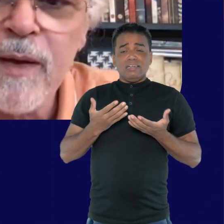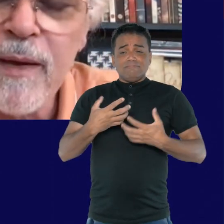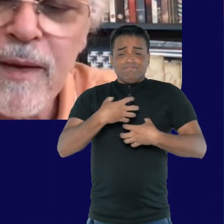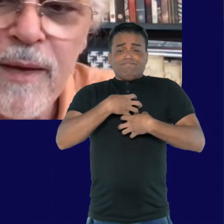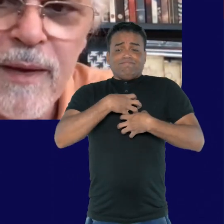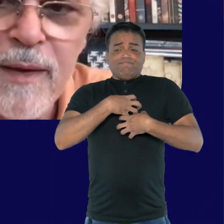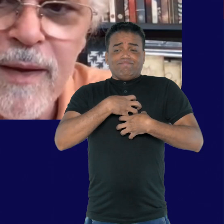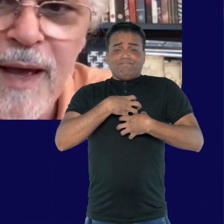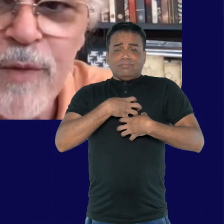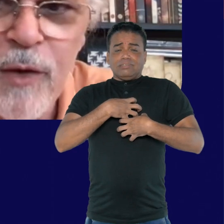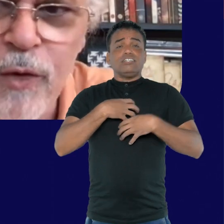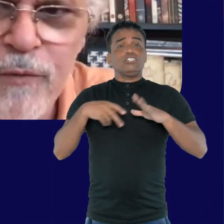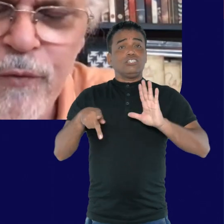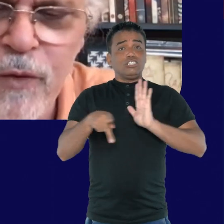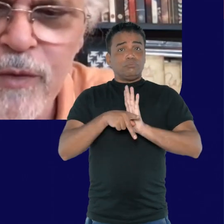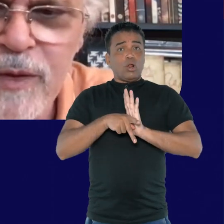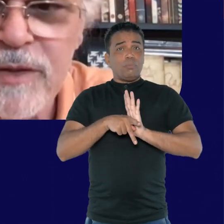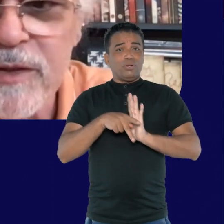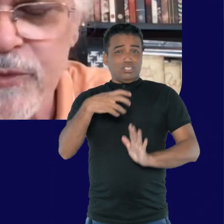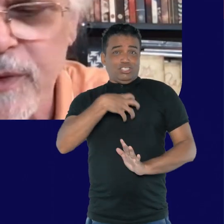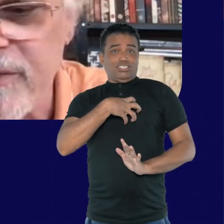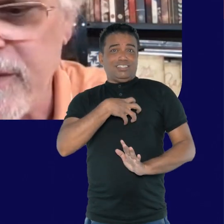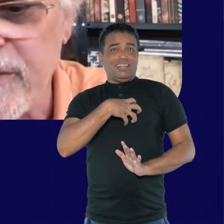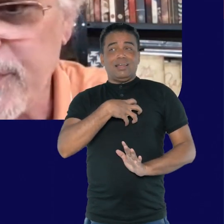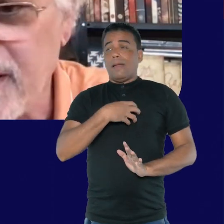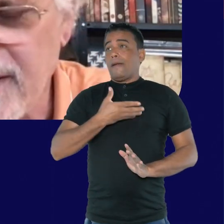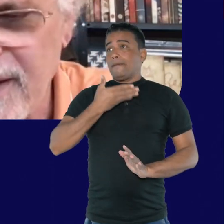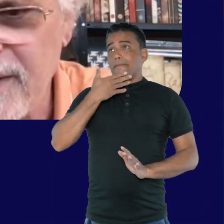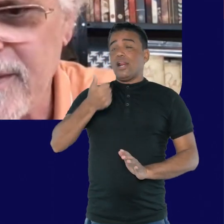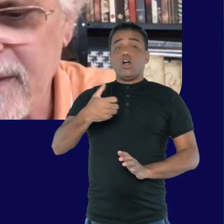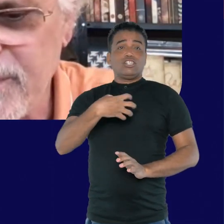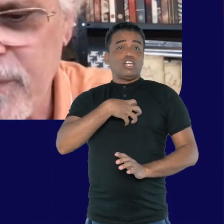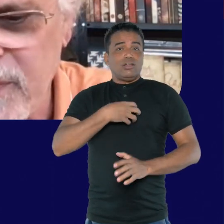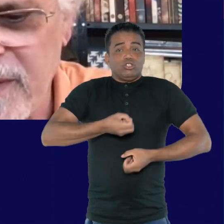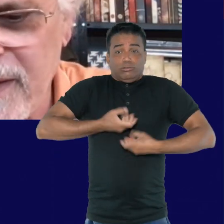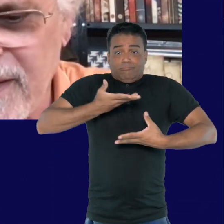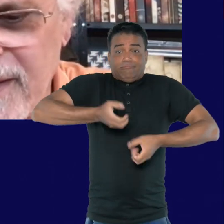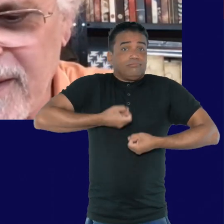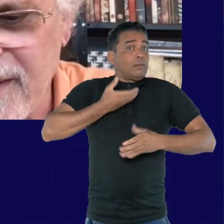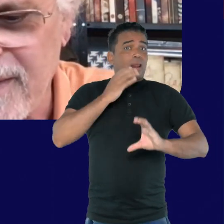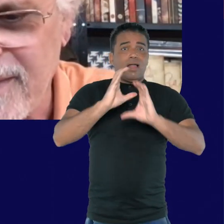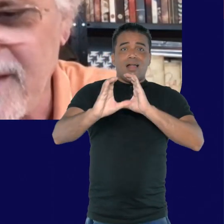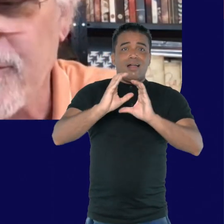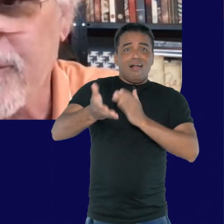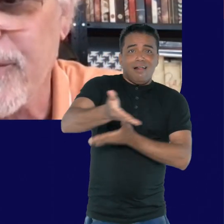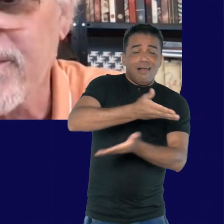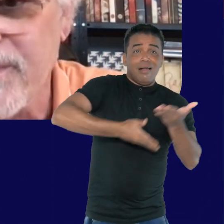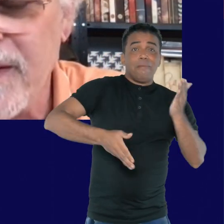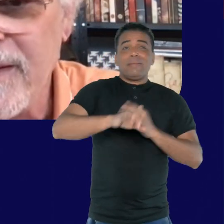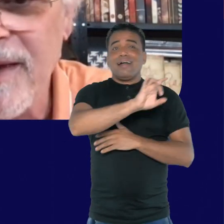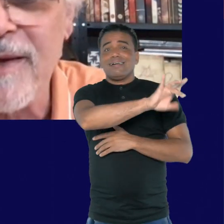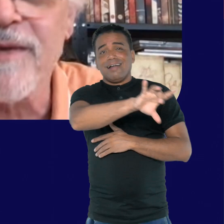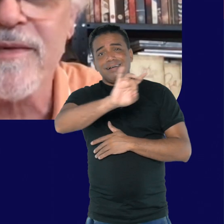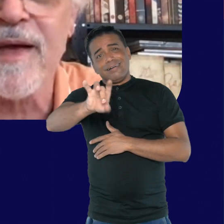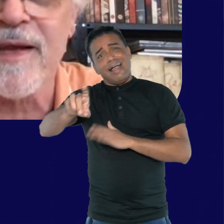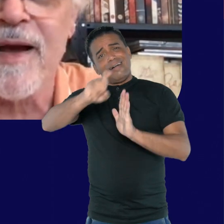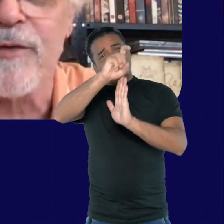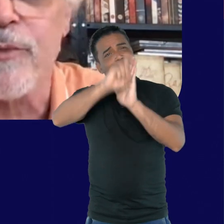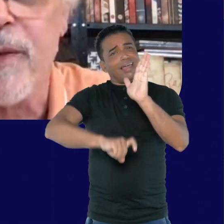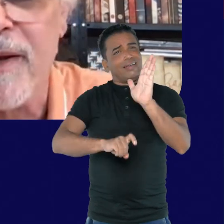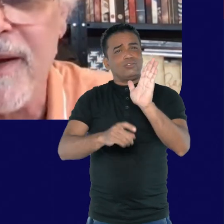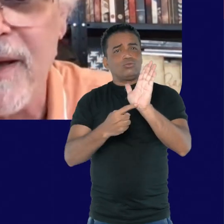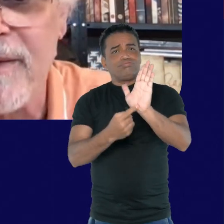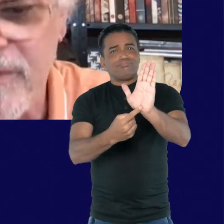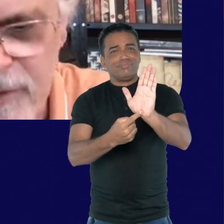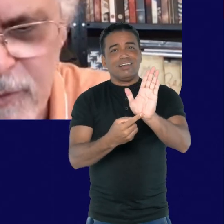encontrar a melhor forma de expressão para cada texto que ali está